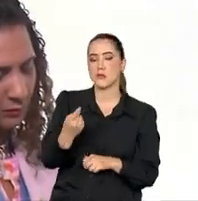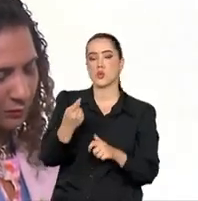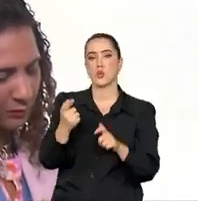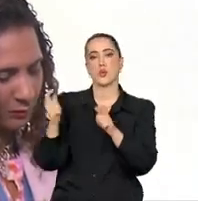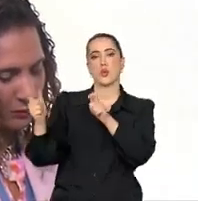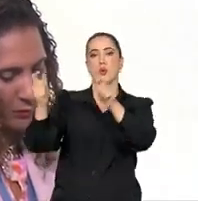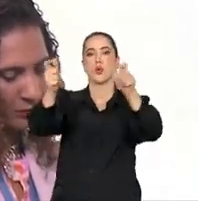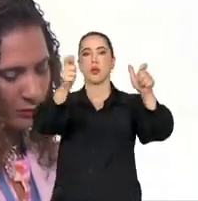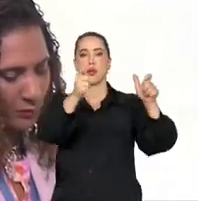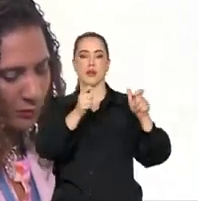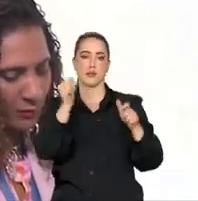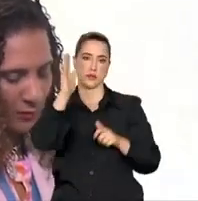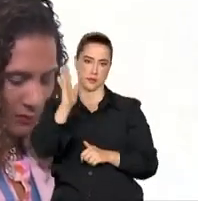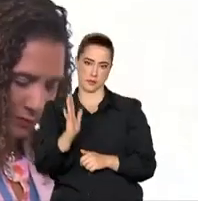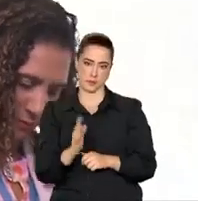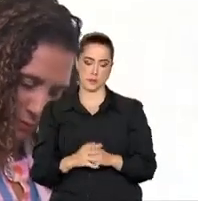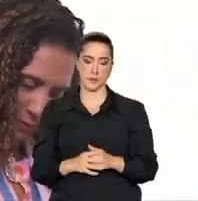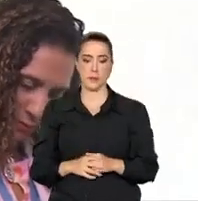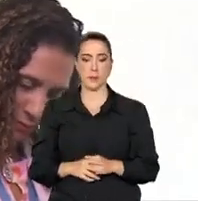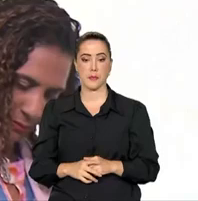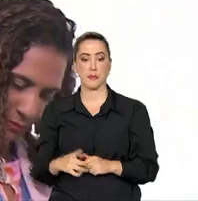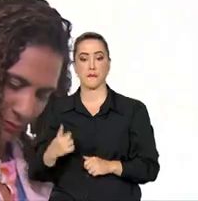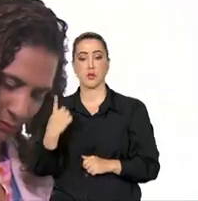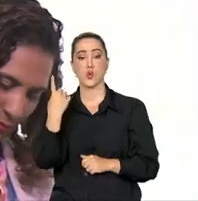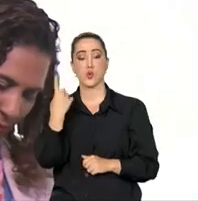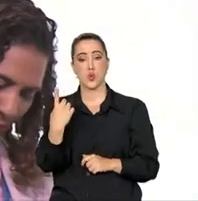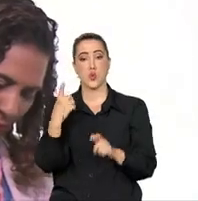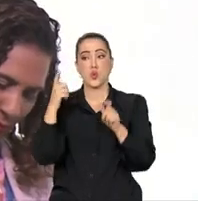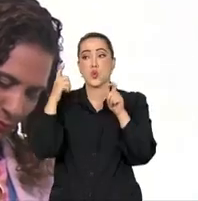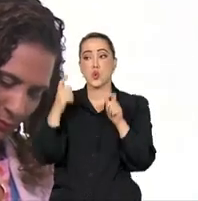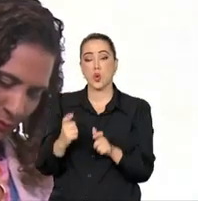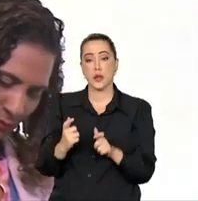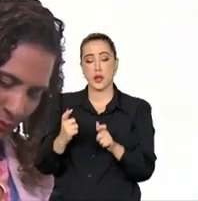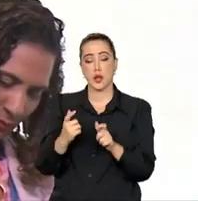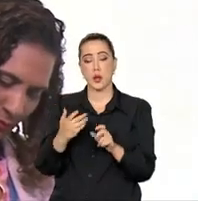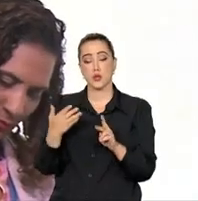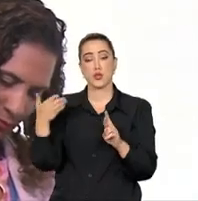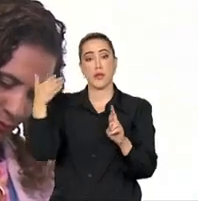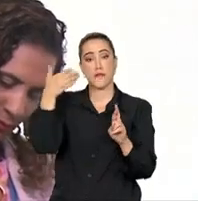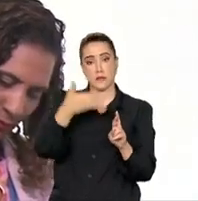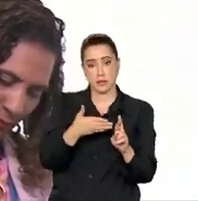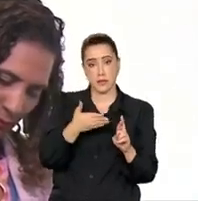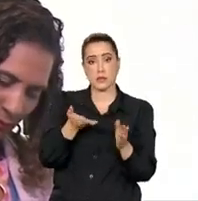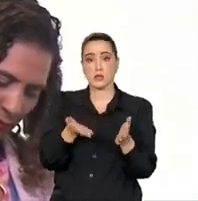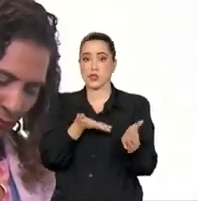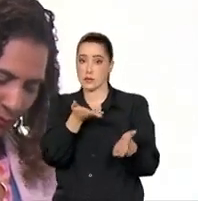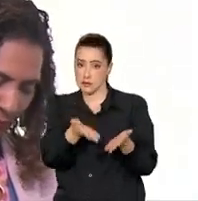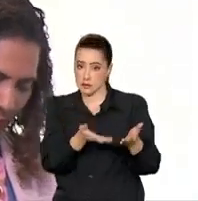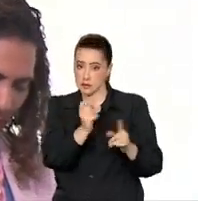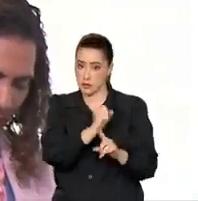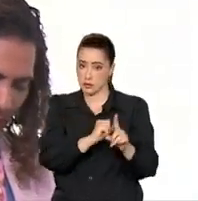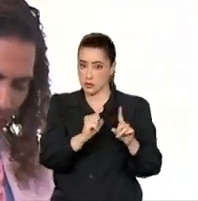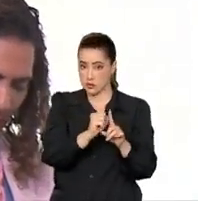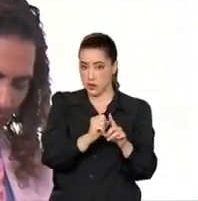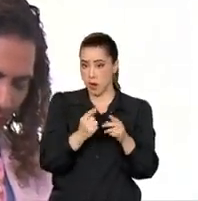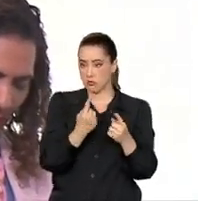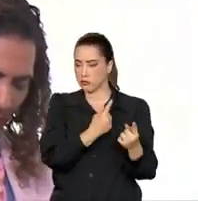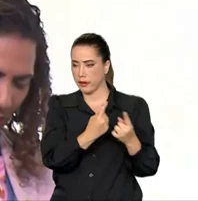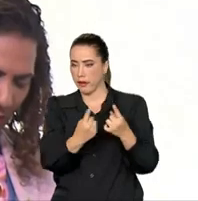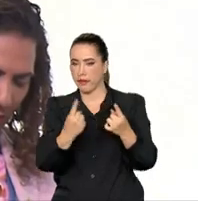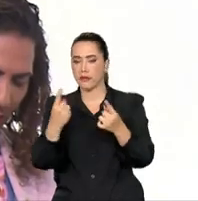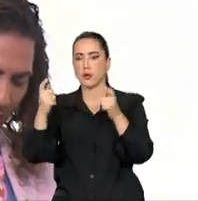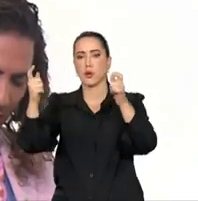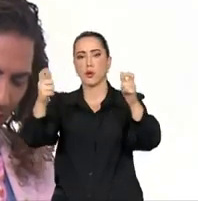inteiro. Um centro de referência de assistência social, a exemplo das UBS, em cada